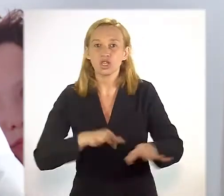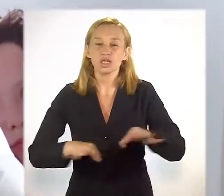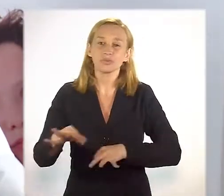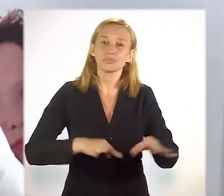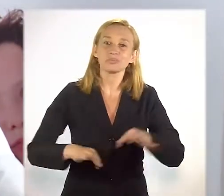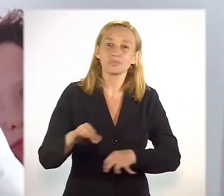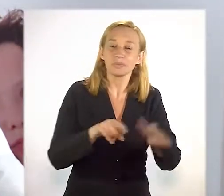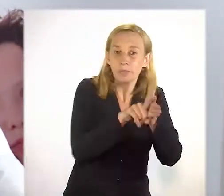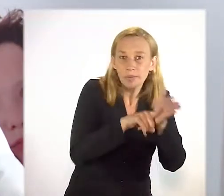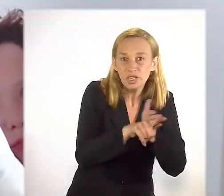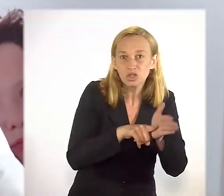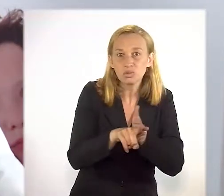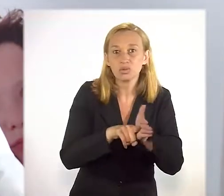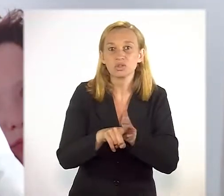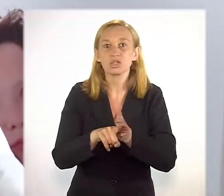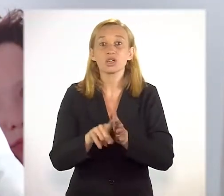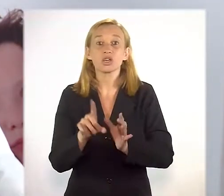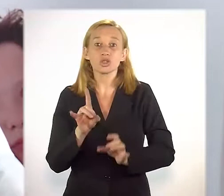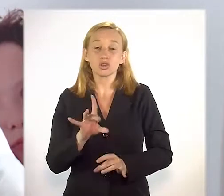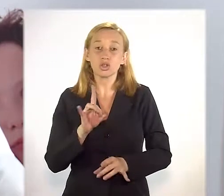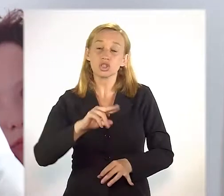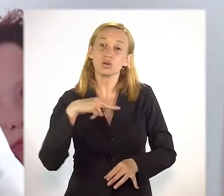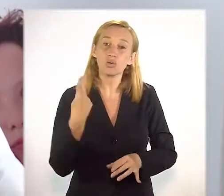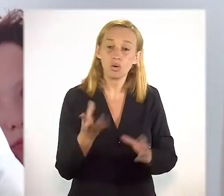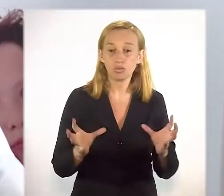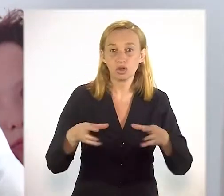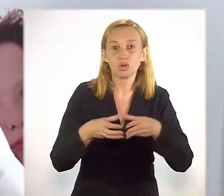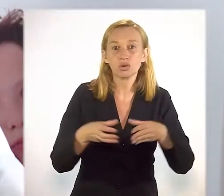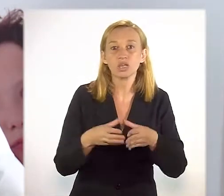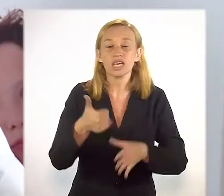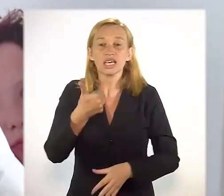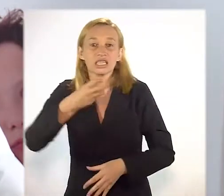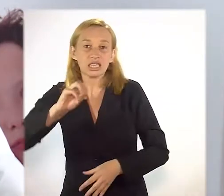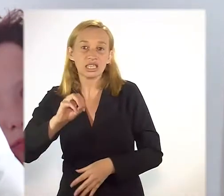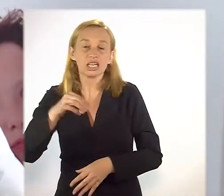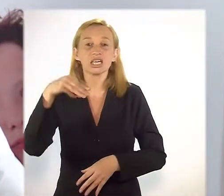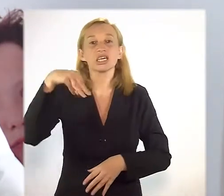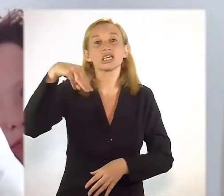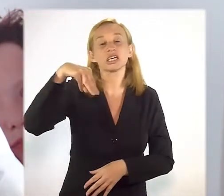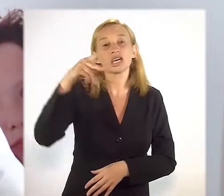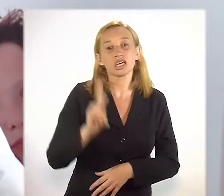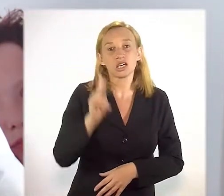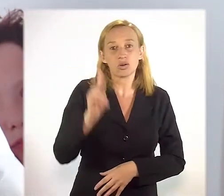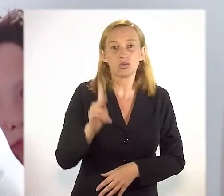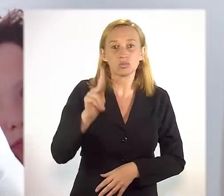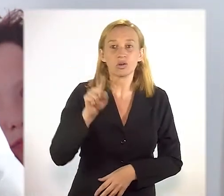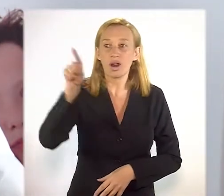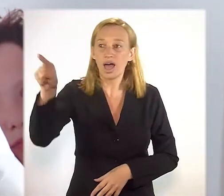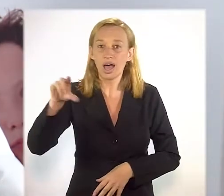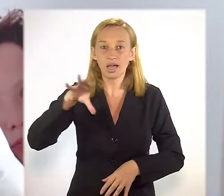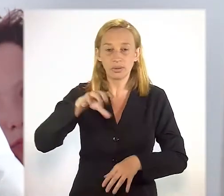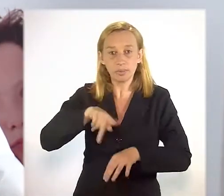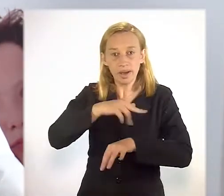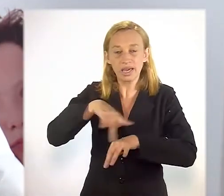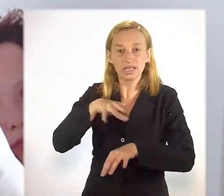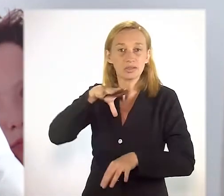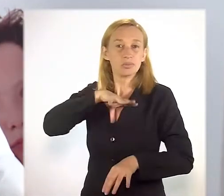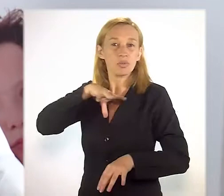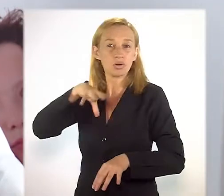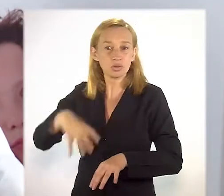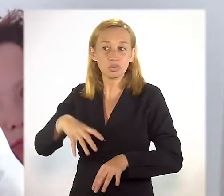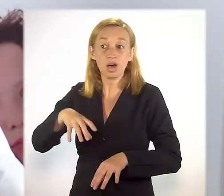grupo como individuais. Eu estou falando da Escola da Ponte, que fica a 30 quilômetros da cidade do Porto, em